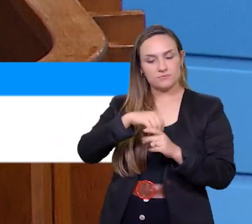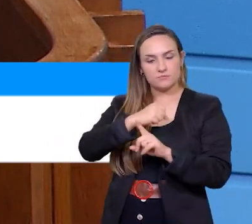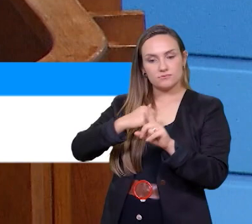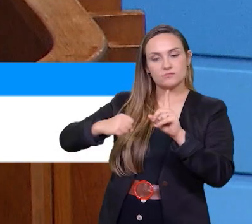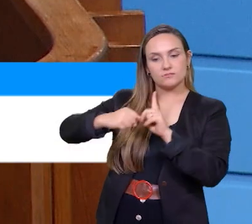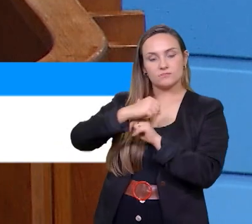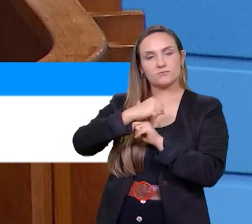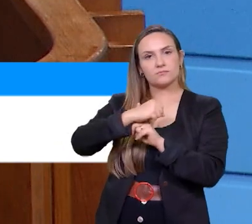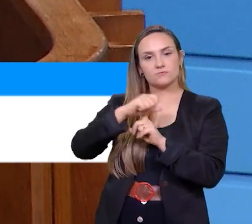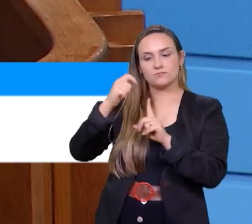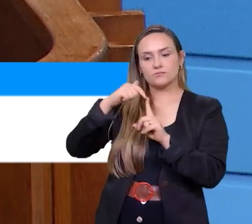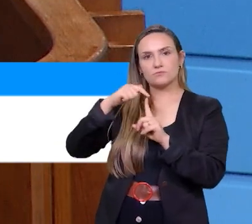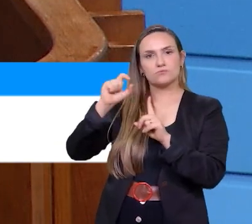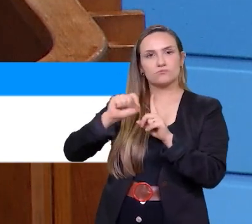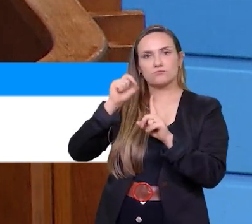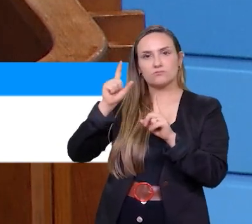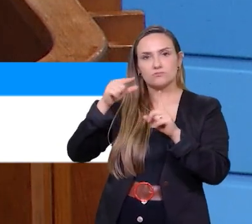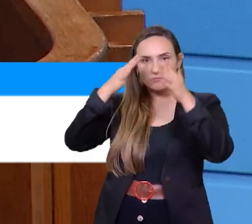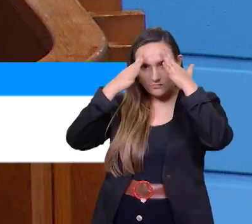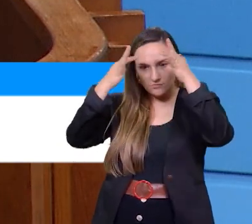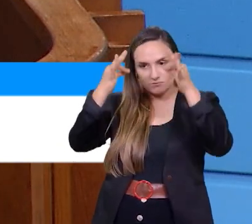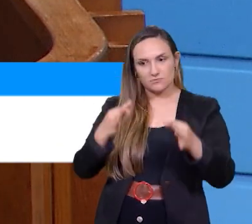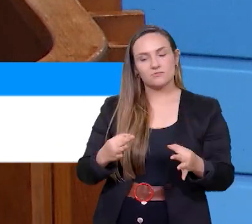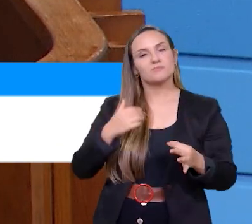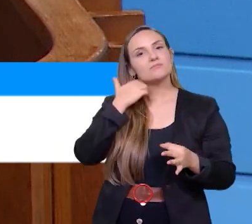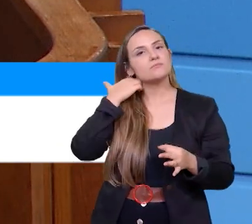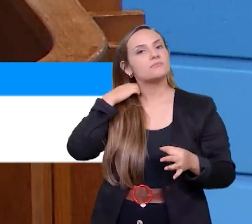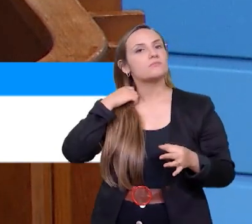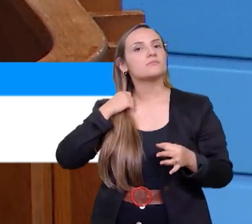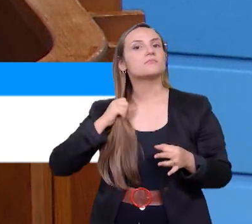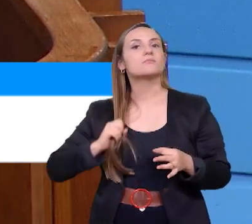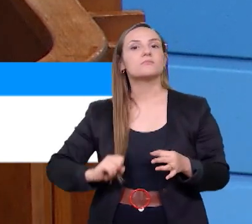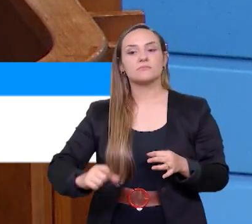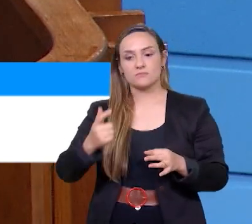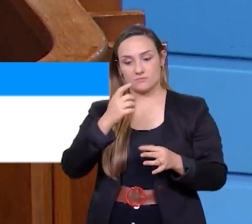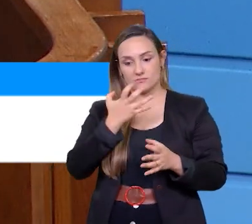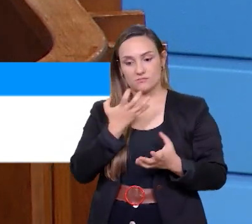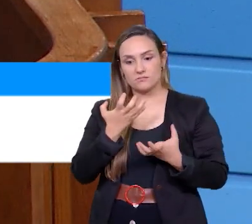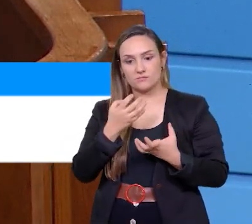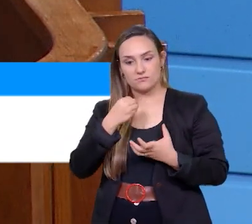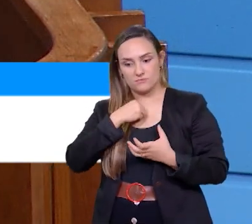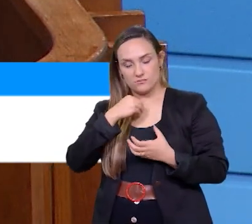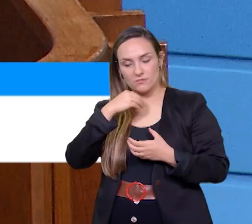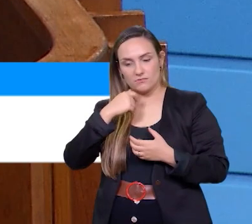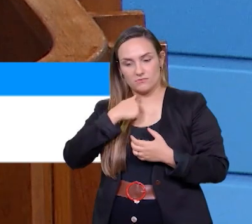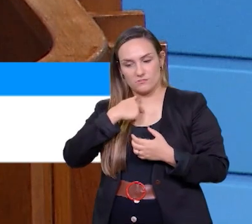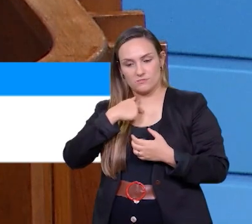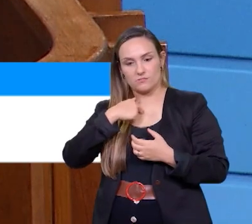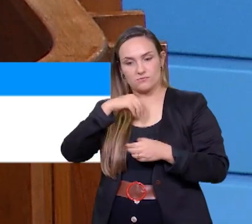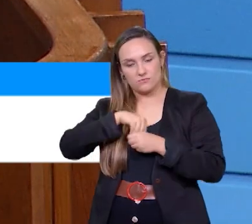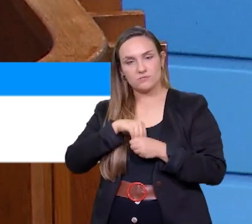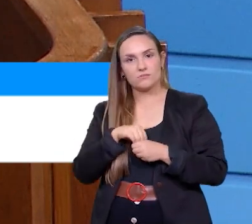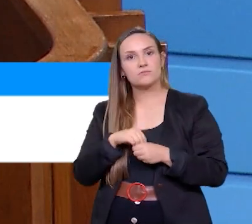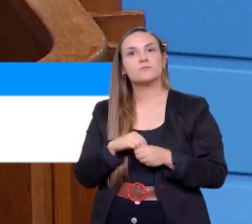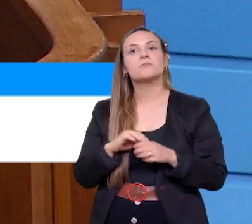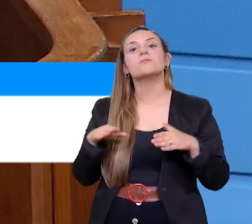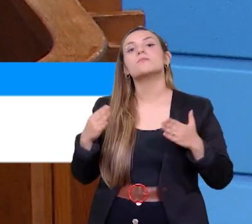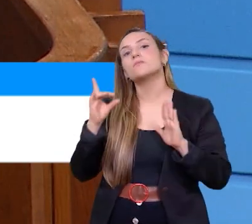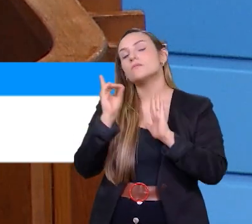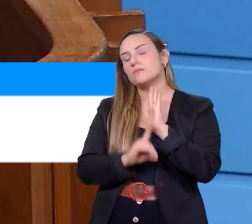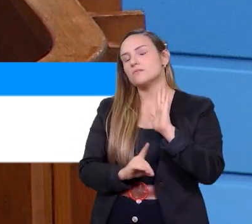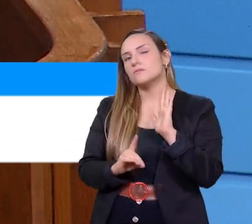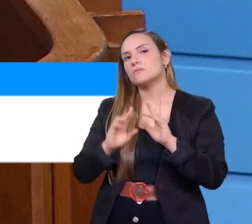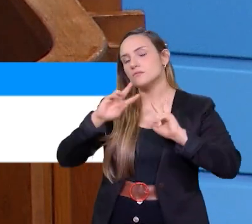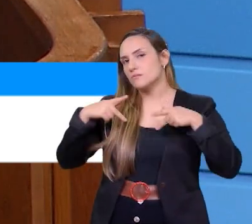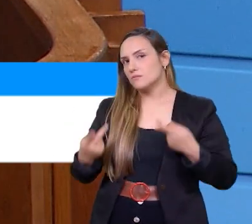é vida em sociedade, sobre o que é dignidade que nós queremos para nós e que nós temos que enxergar como um direito